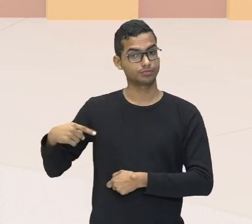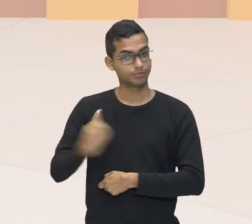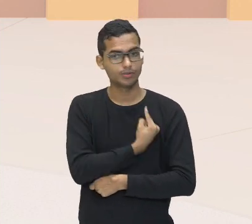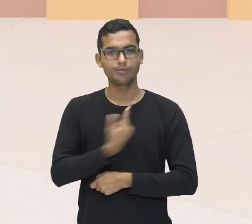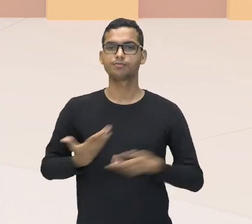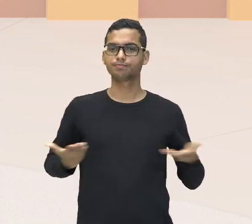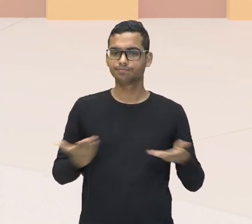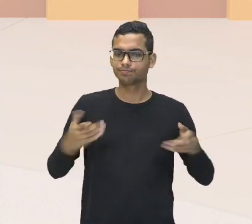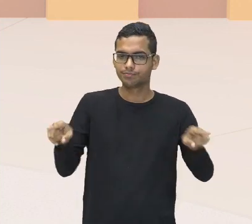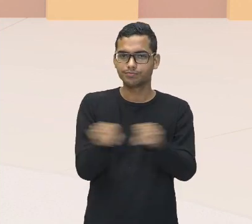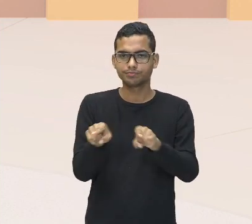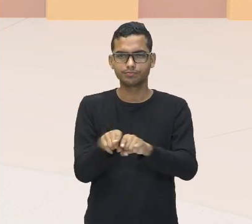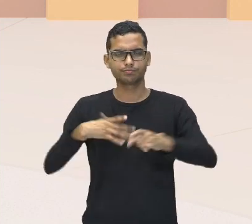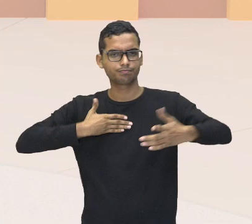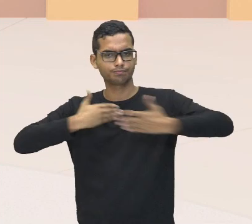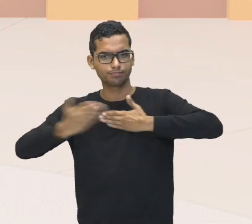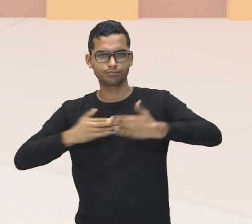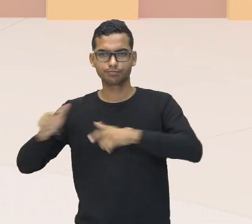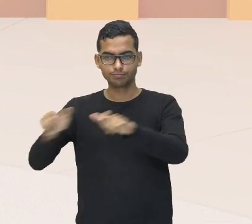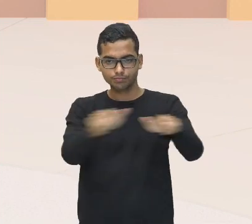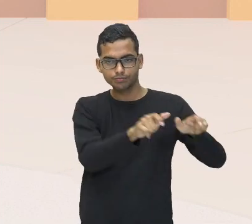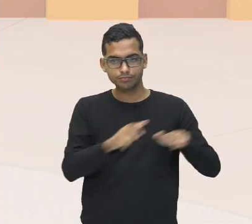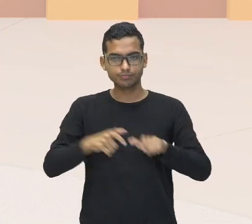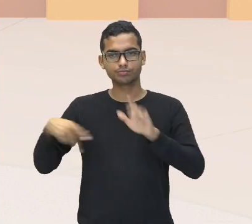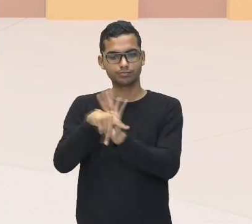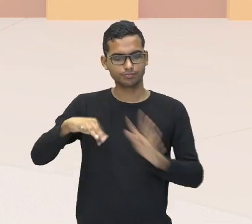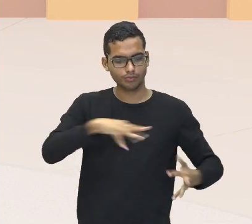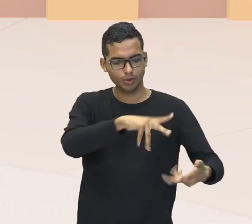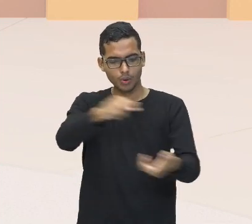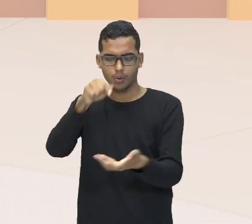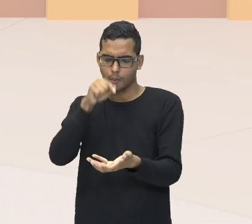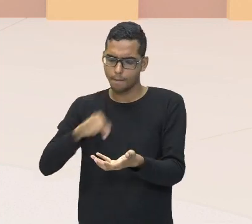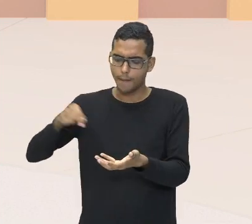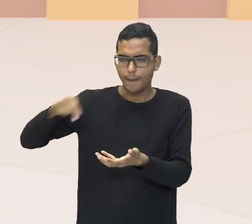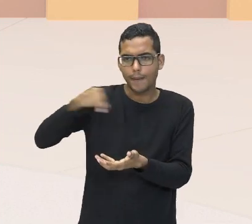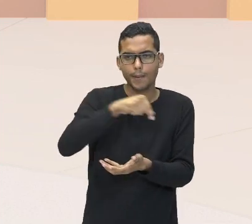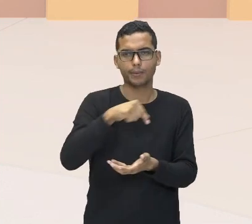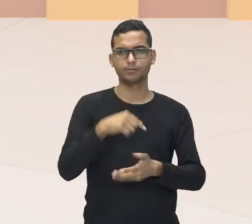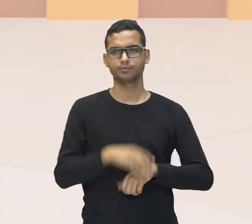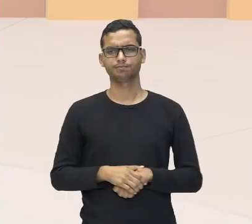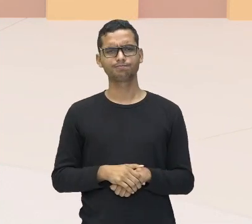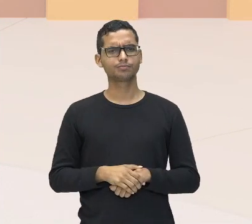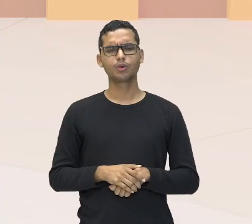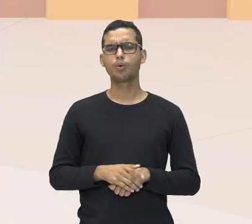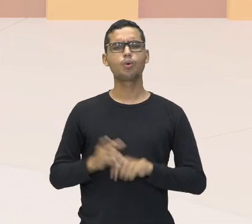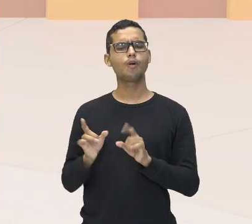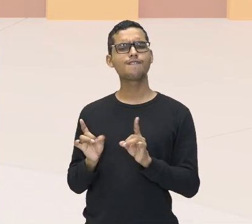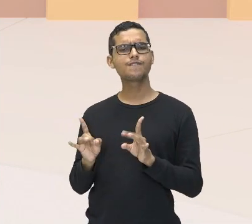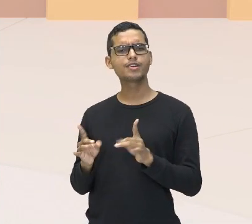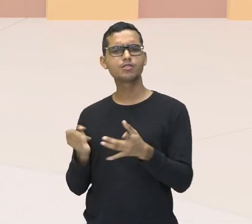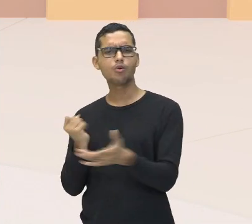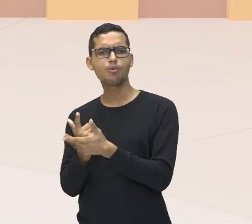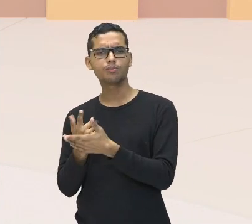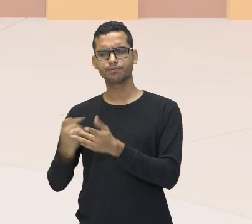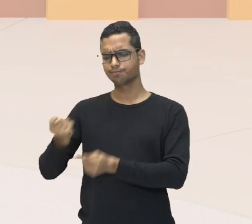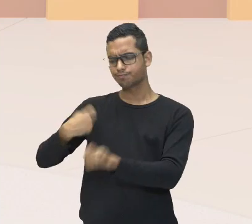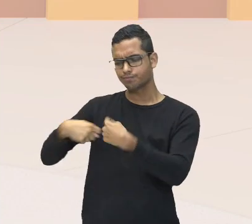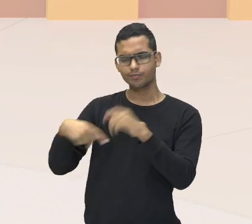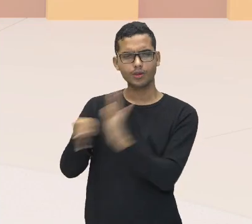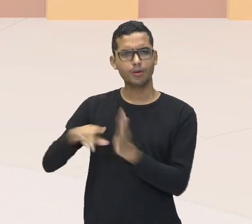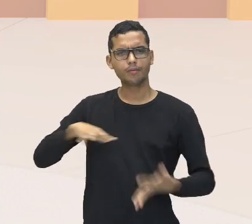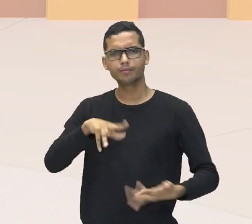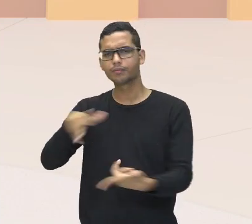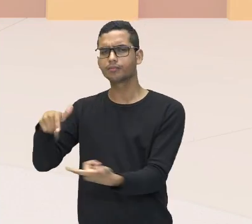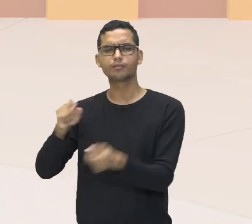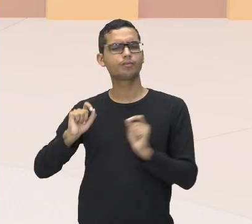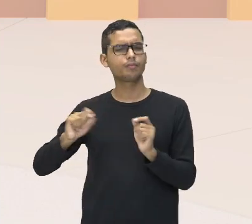as pessoas, aliás, de qualquer lugar do mundo. Então, o que é o comércio internacional, para a gente começar a conversa? É a